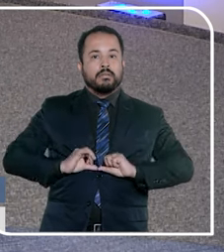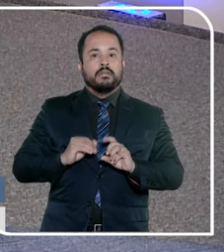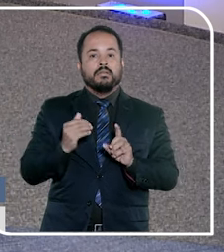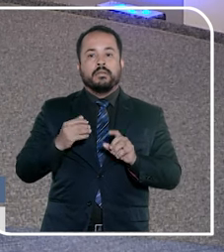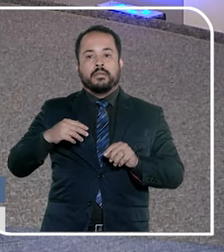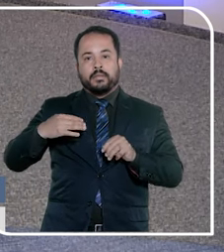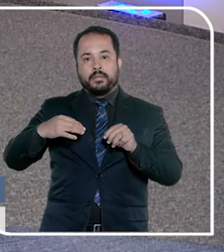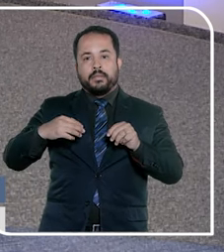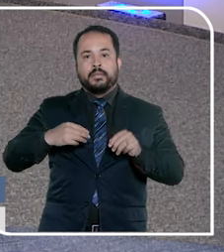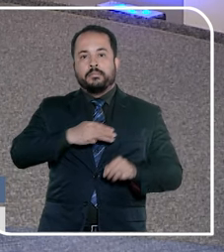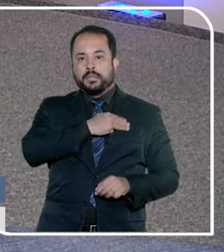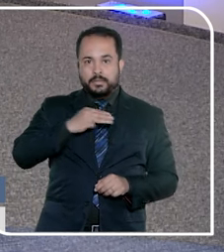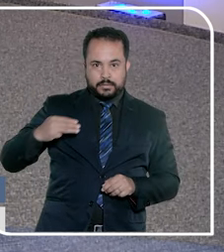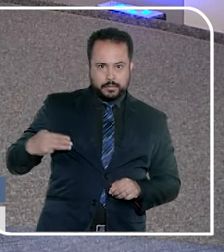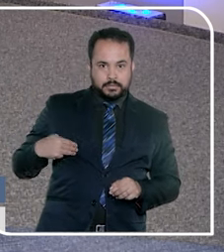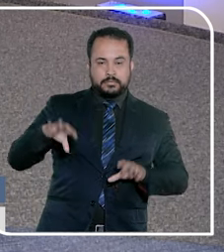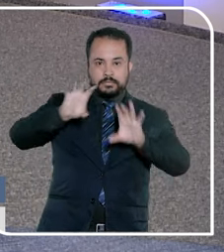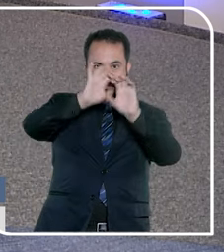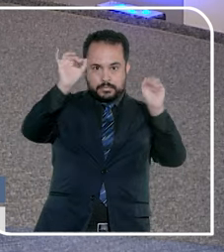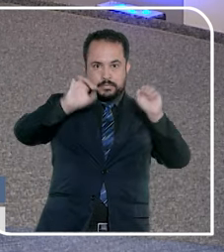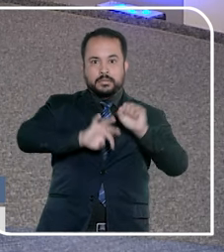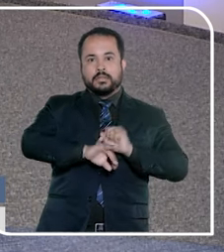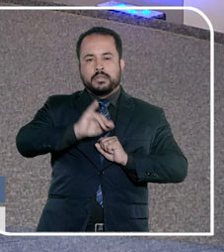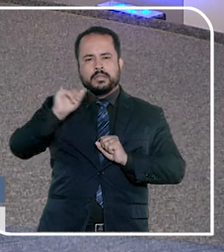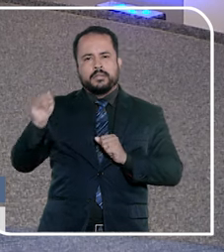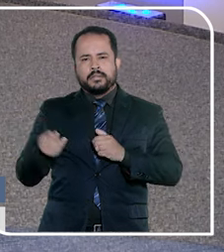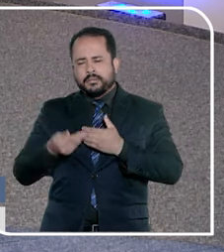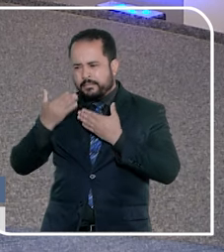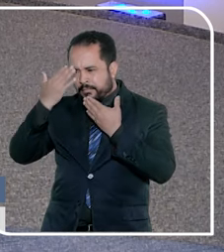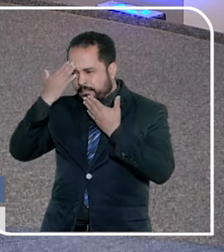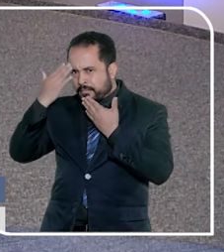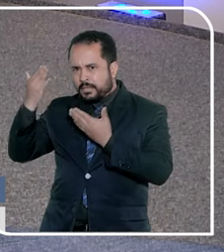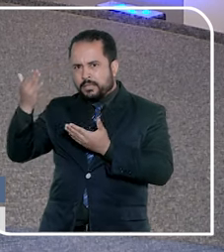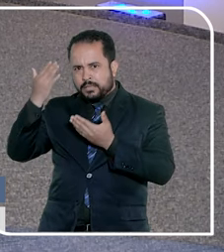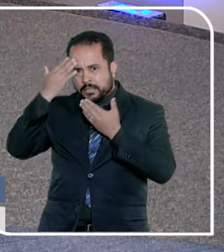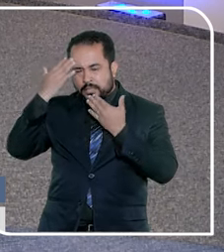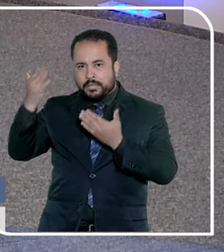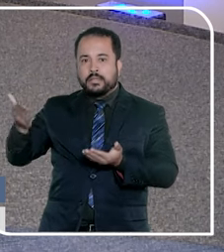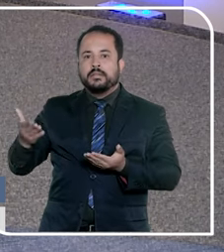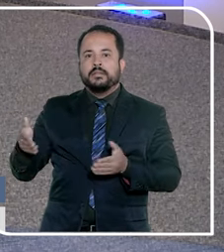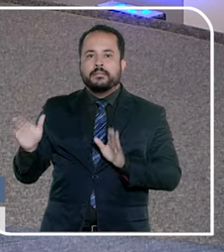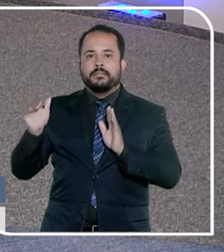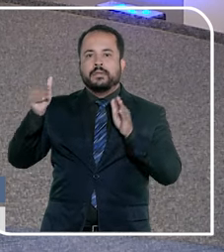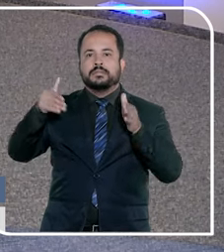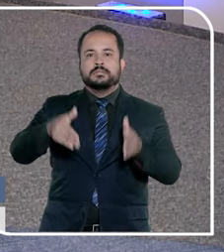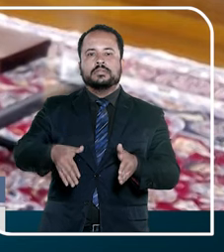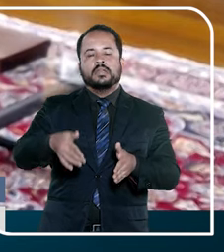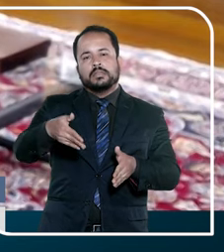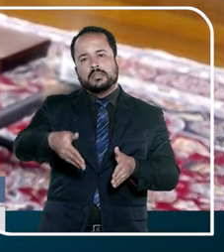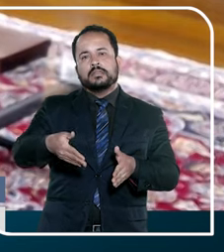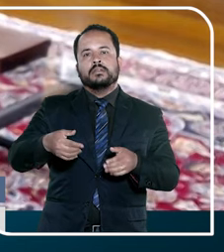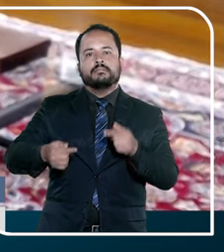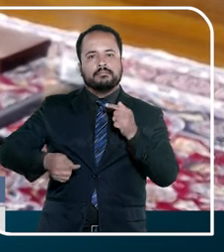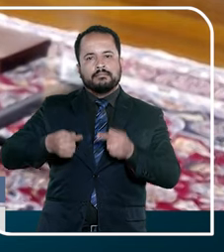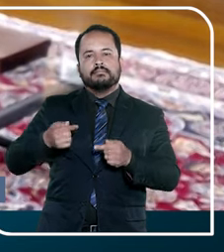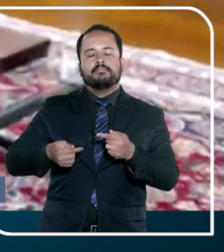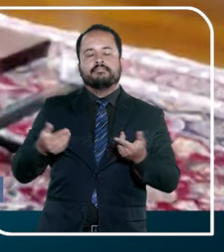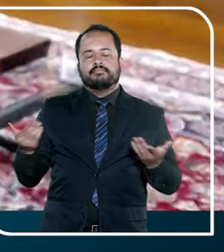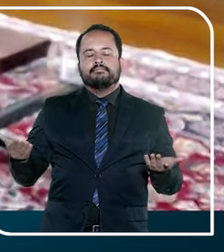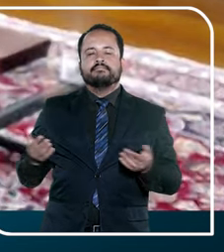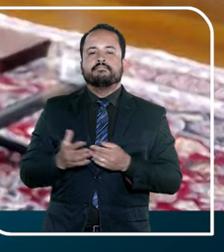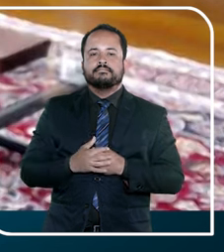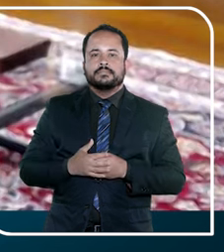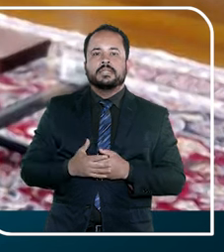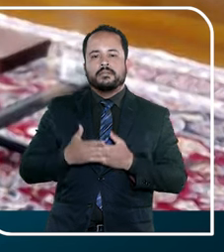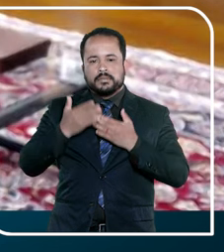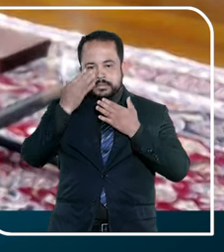esquete Cruz a quem eu agradeço mais uma vez a participação Ministro muito obrigada Eu que agradeço